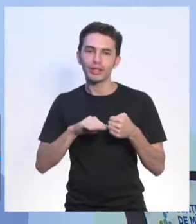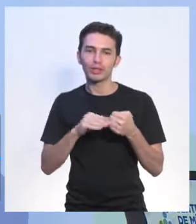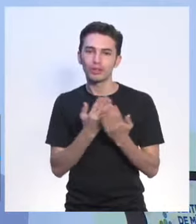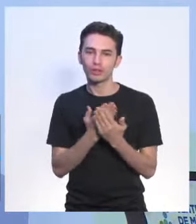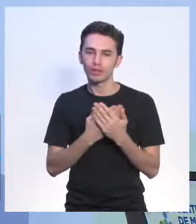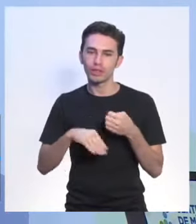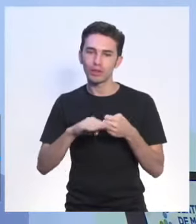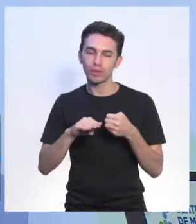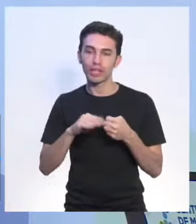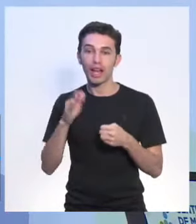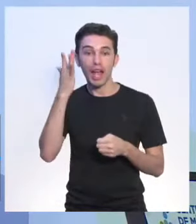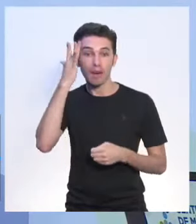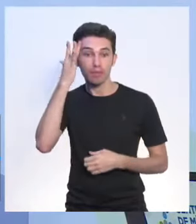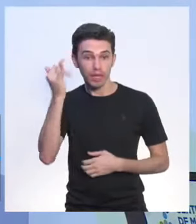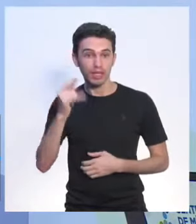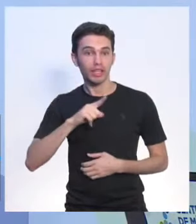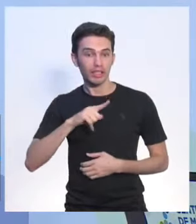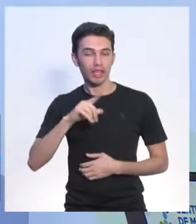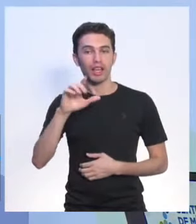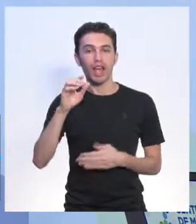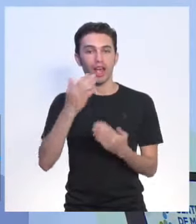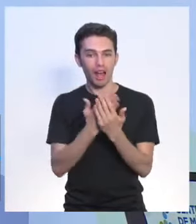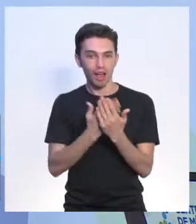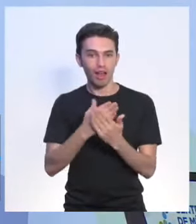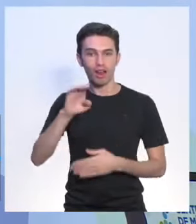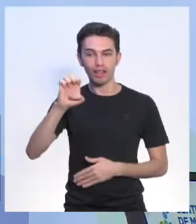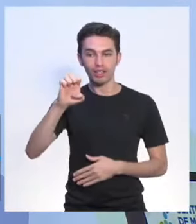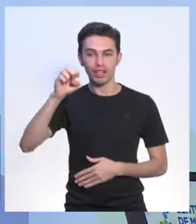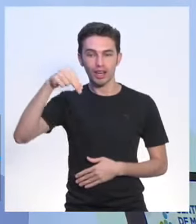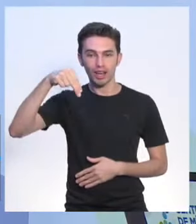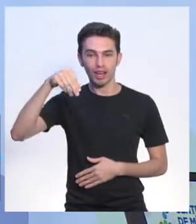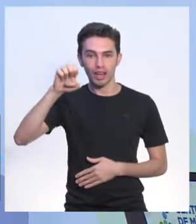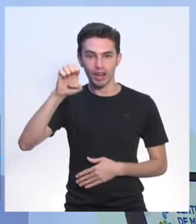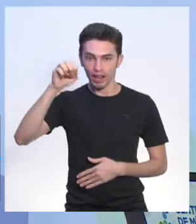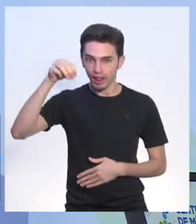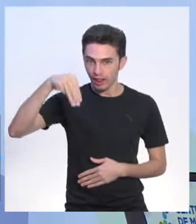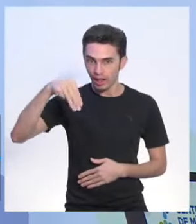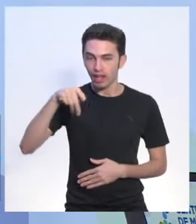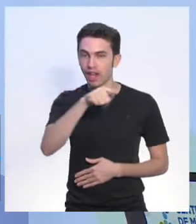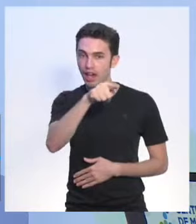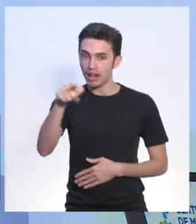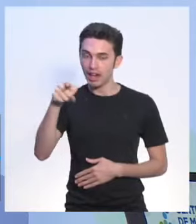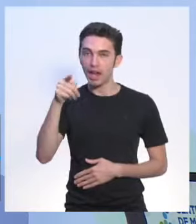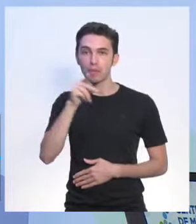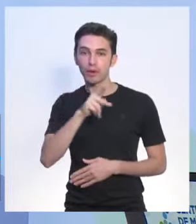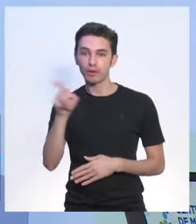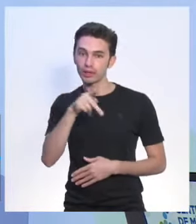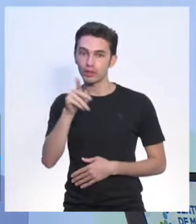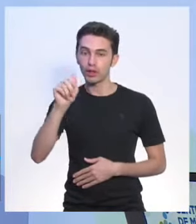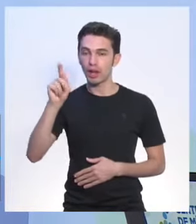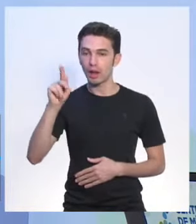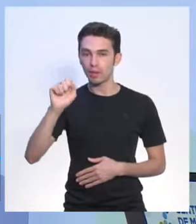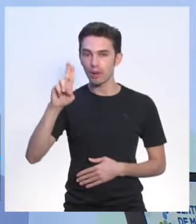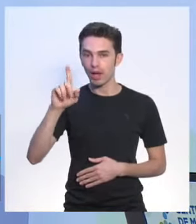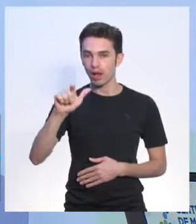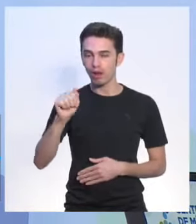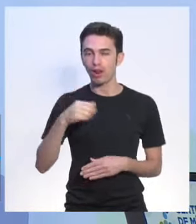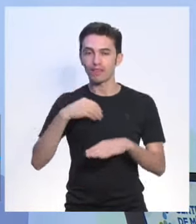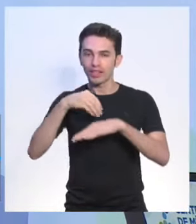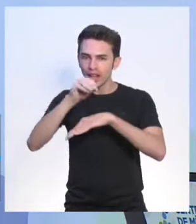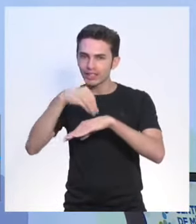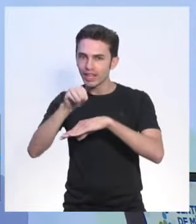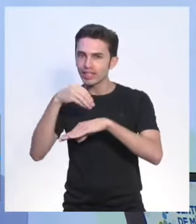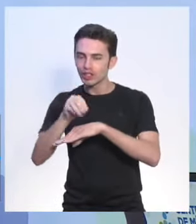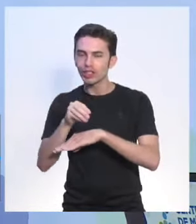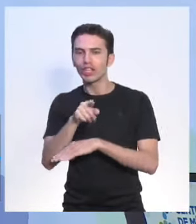Enem amanhã, quiser seguir lá, vai ter aula de inglês, a professora Paula vai dar umas dicas de como entender melhor as questões